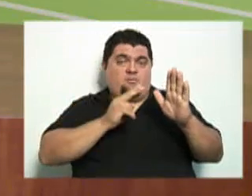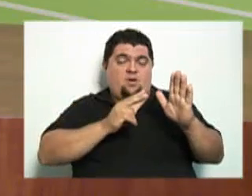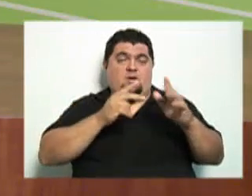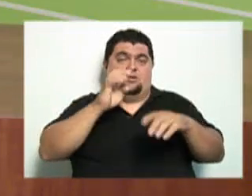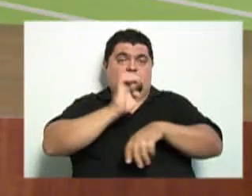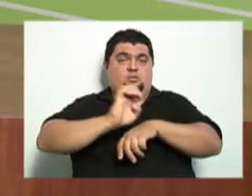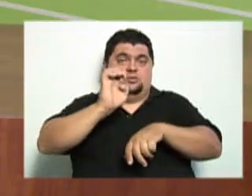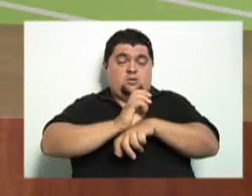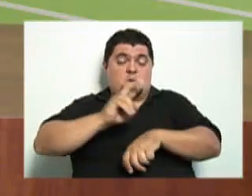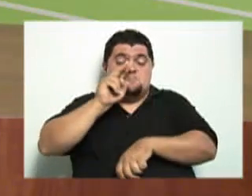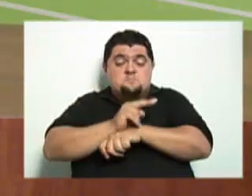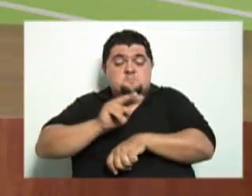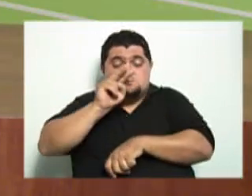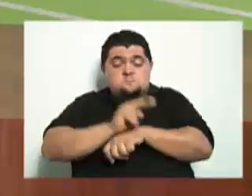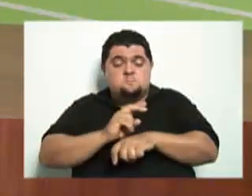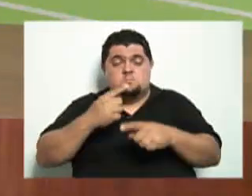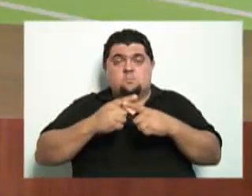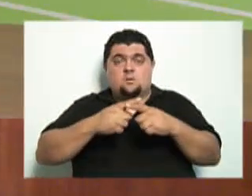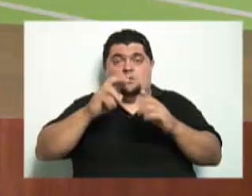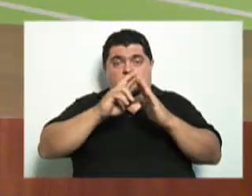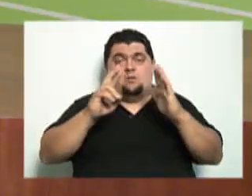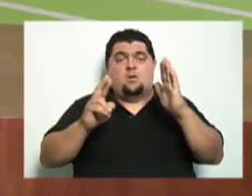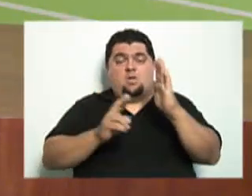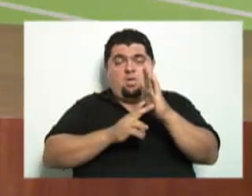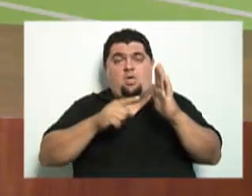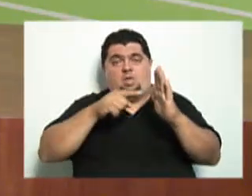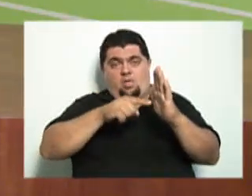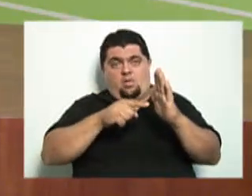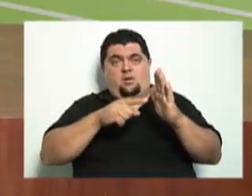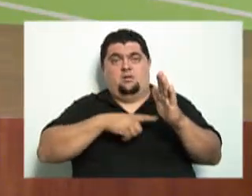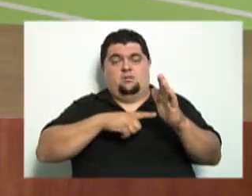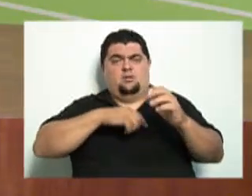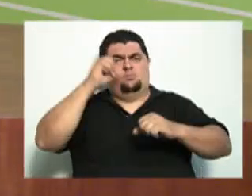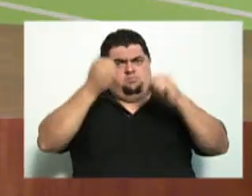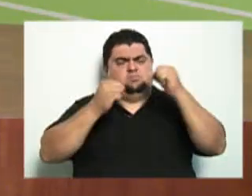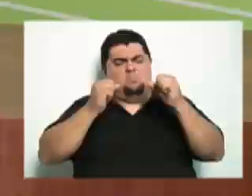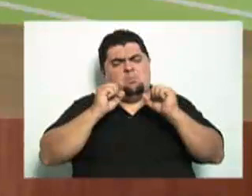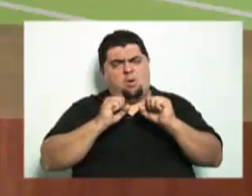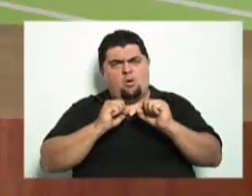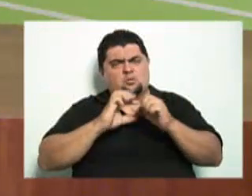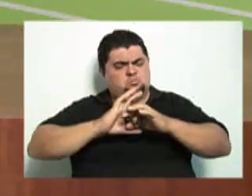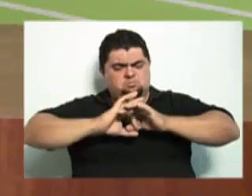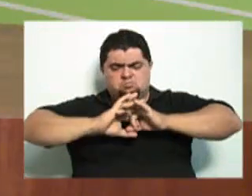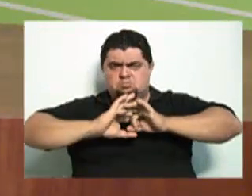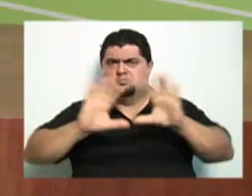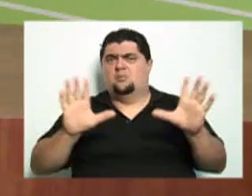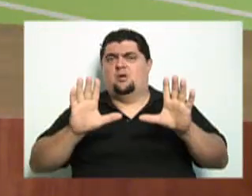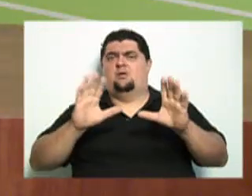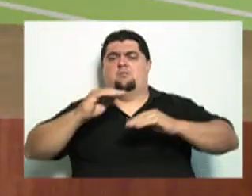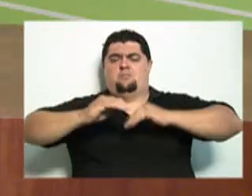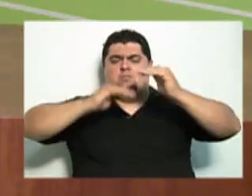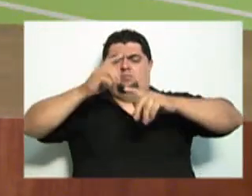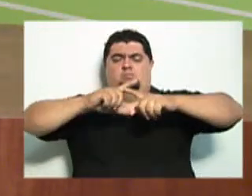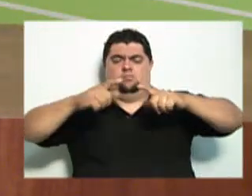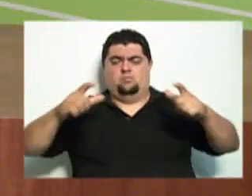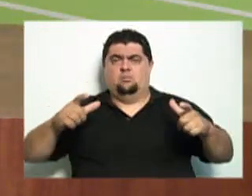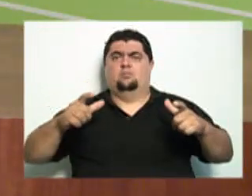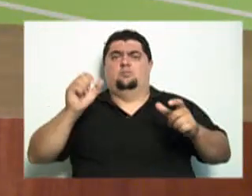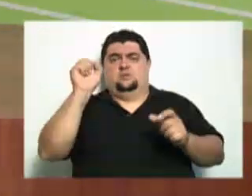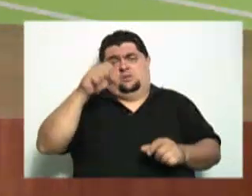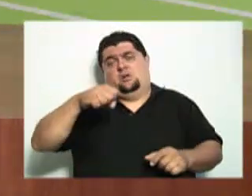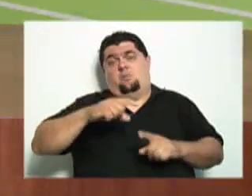Estado, justamente para cumprir essas regras. Que haja industrialização, que haja crescimento, que haja desenvolvimento,